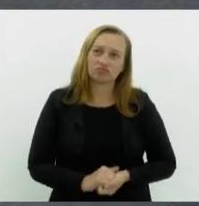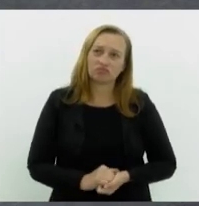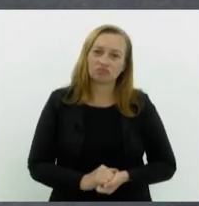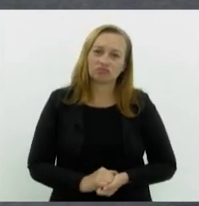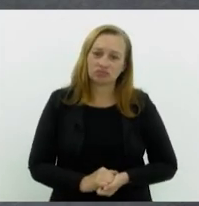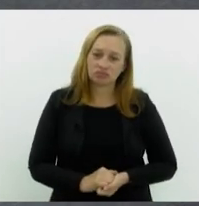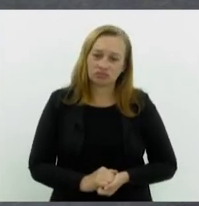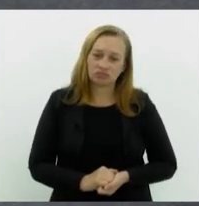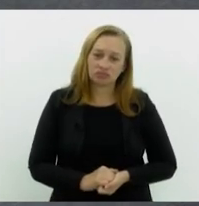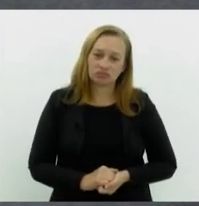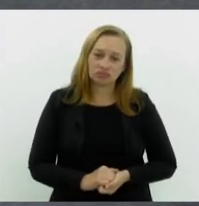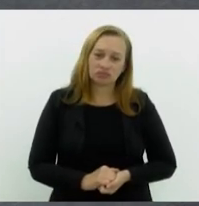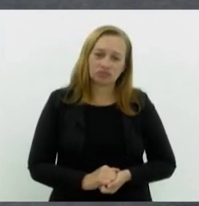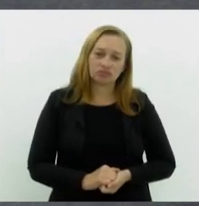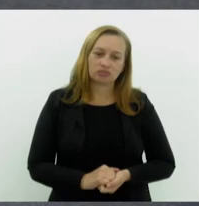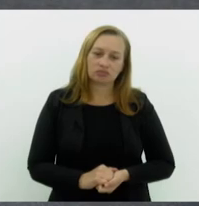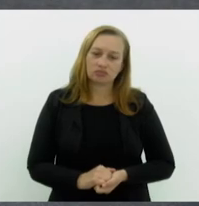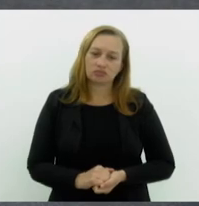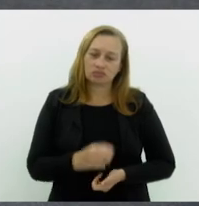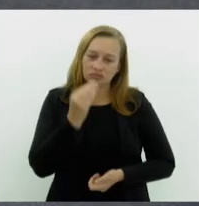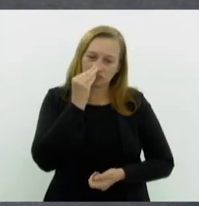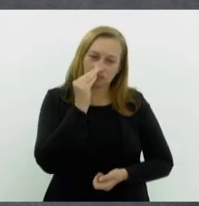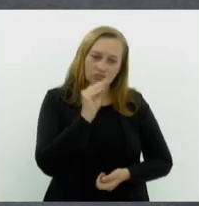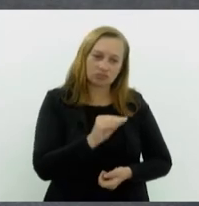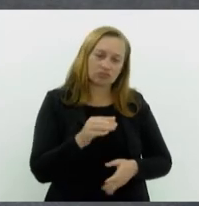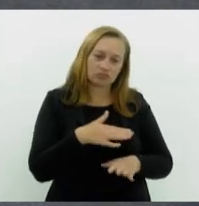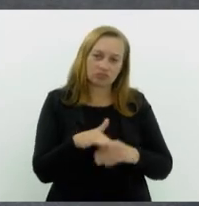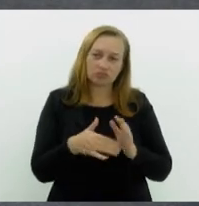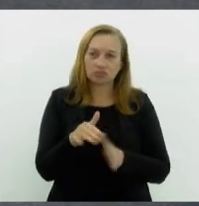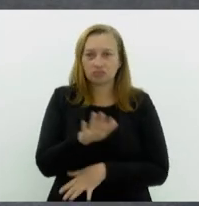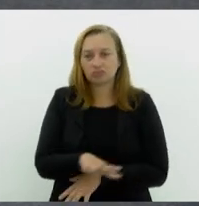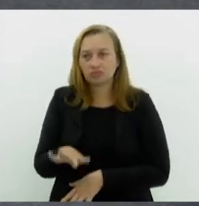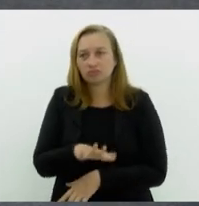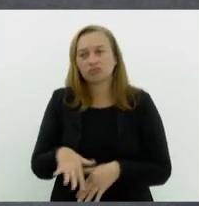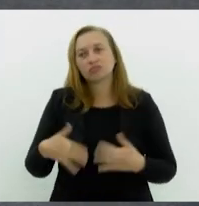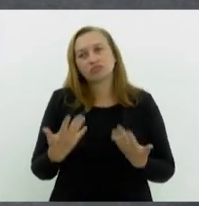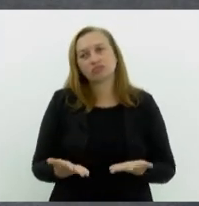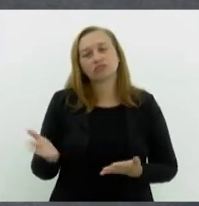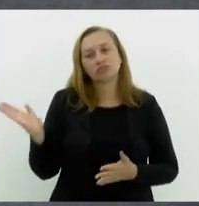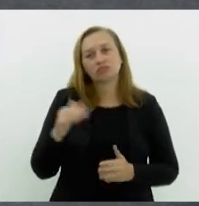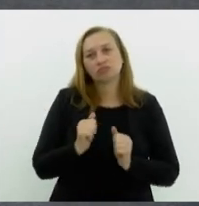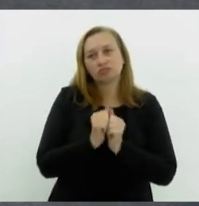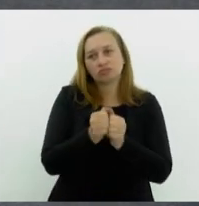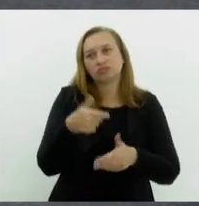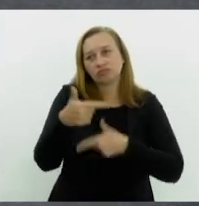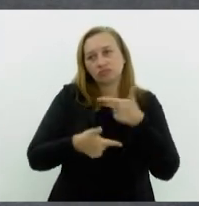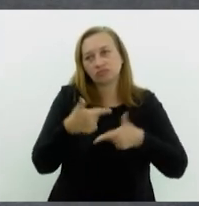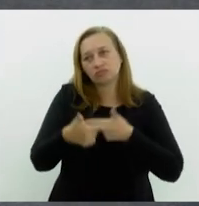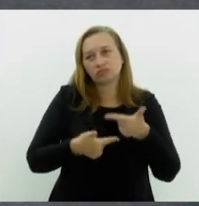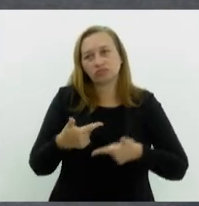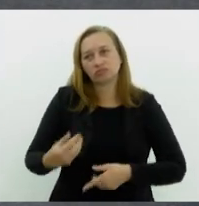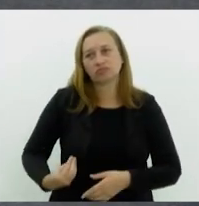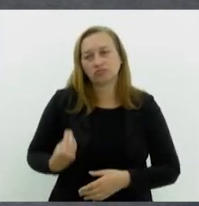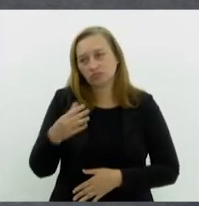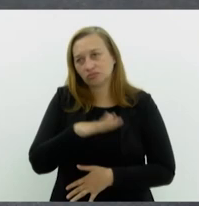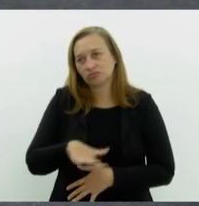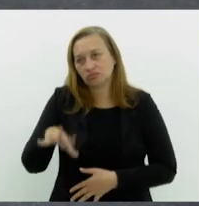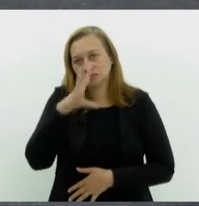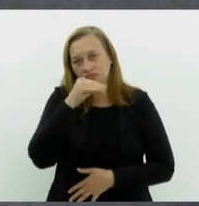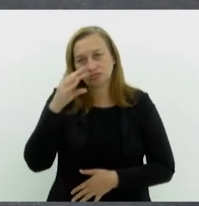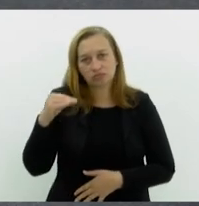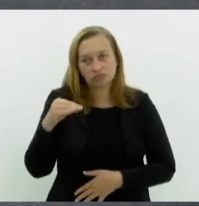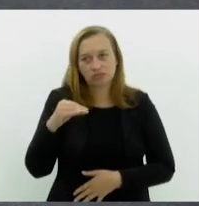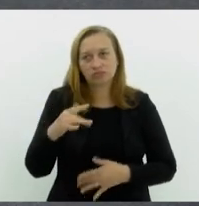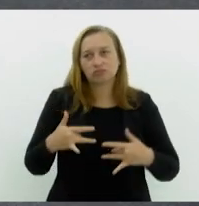o desprezo total sobre uma criança. Então, sigamos aí na luta pela vida das nossas crianças e adolescentes,